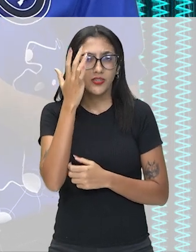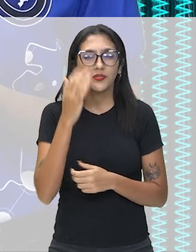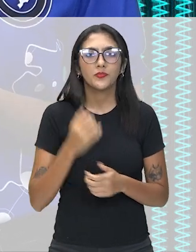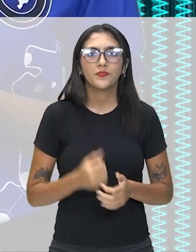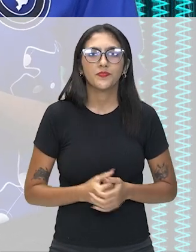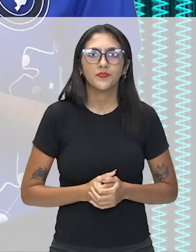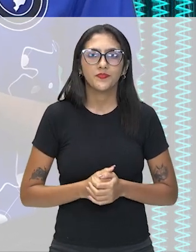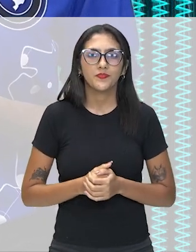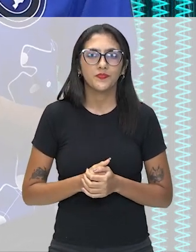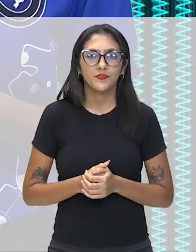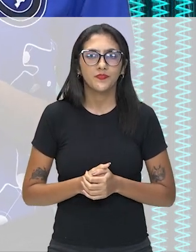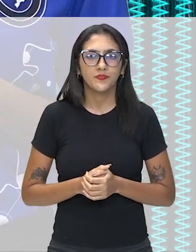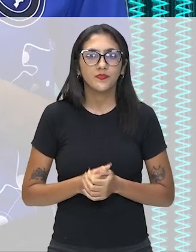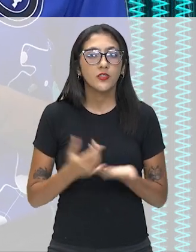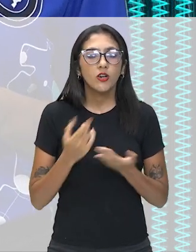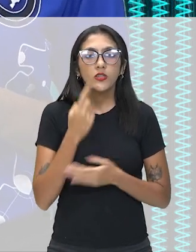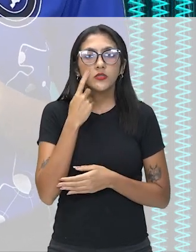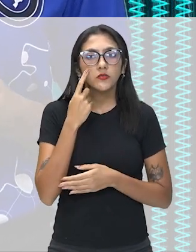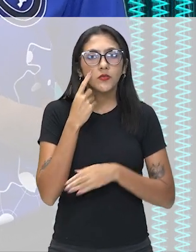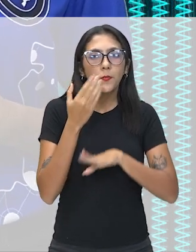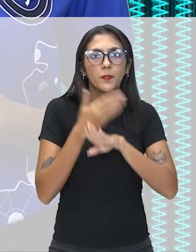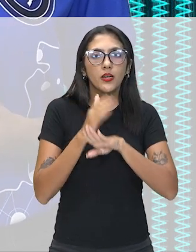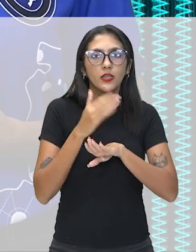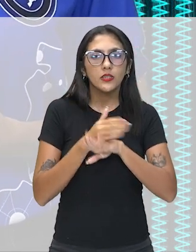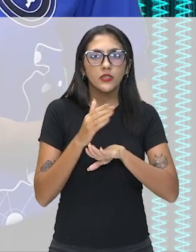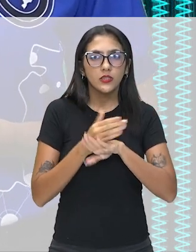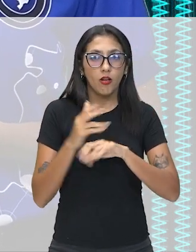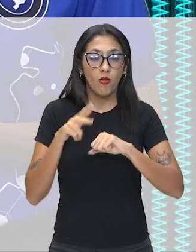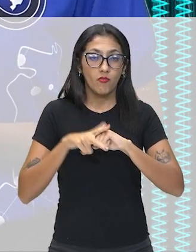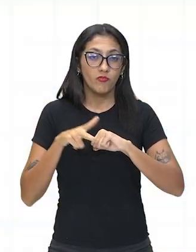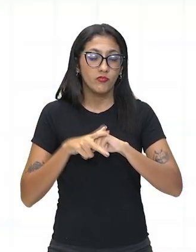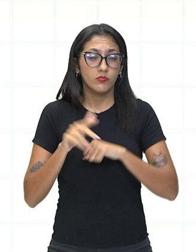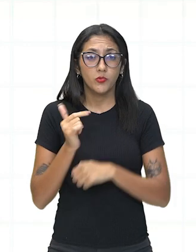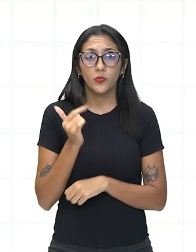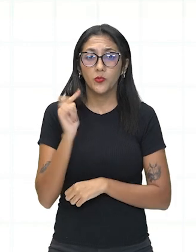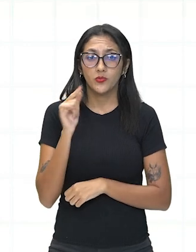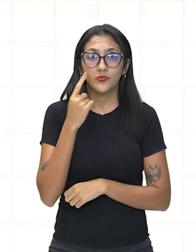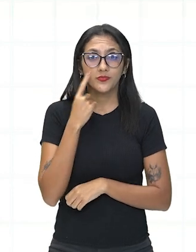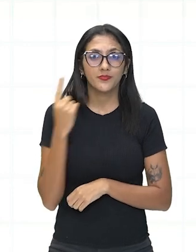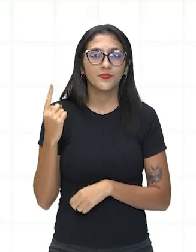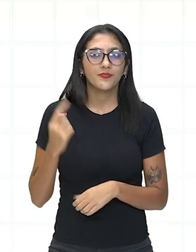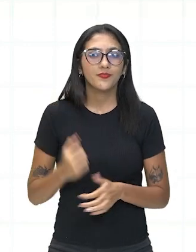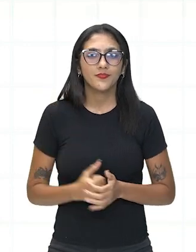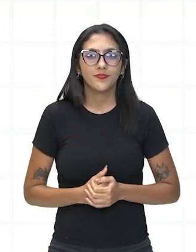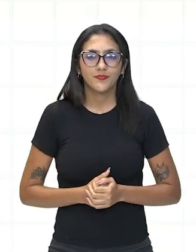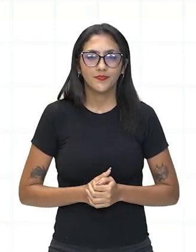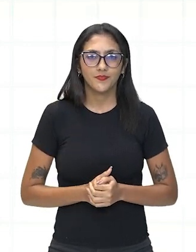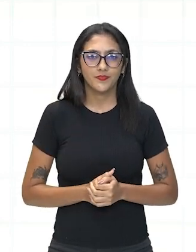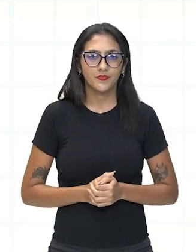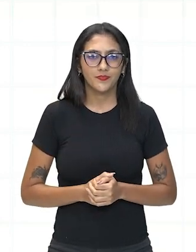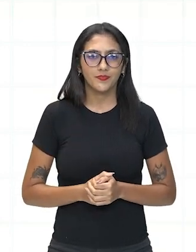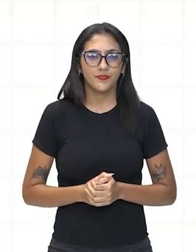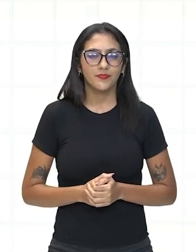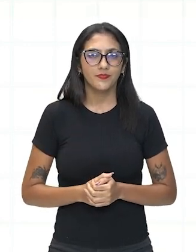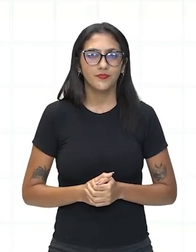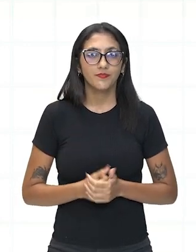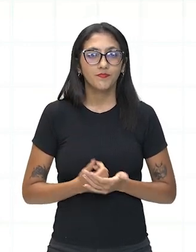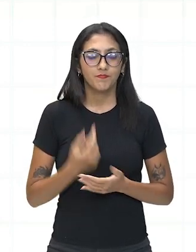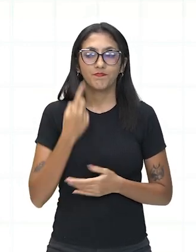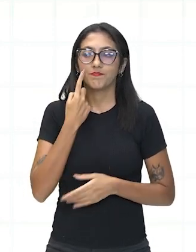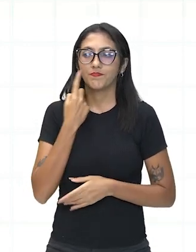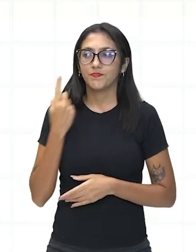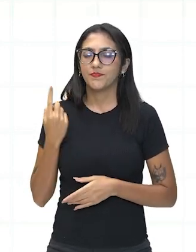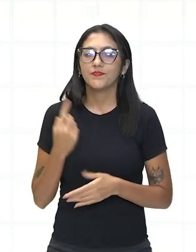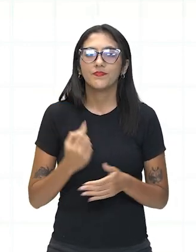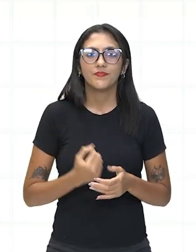vai exercitar um pouquinho, utilizando aqui um verbo que a gente vai ver aqui. Então, olha só.